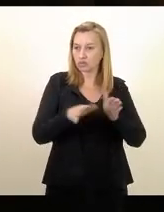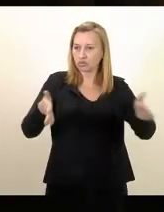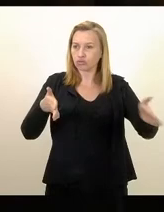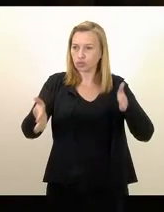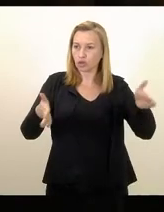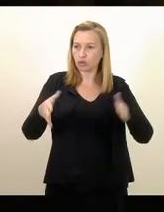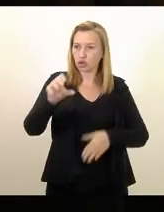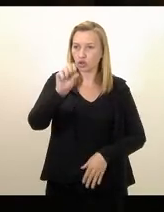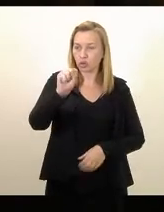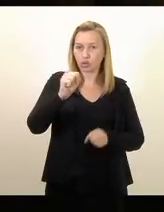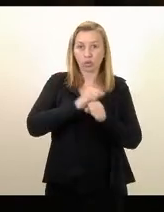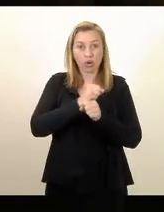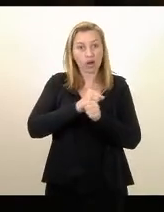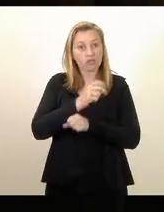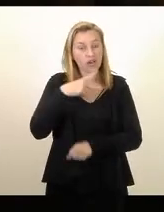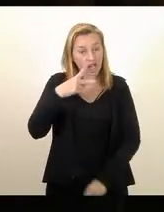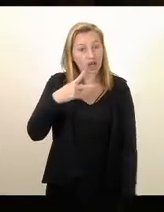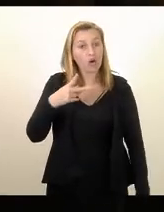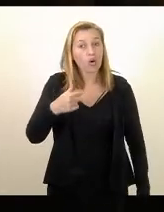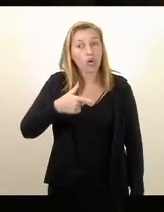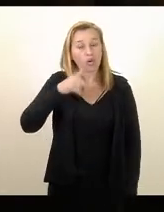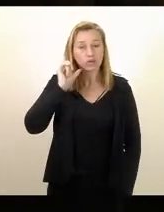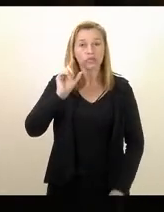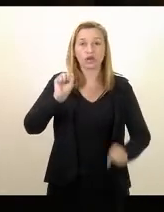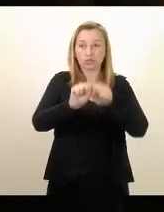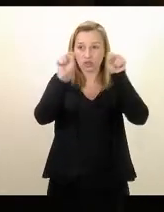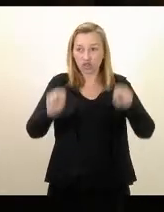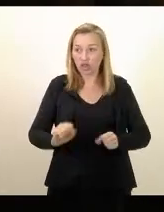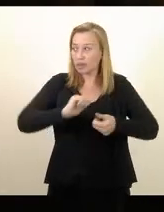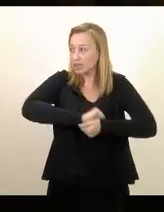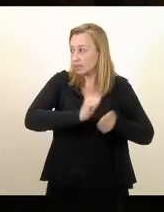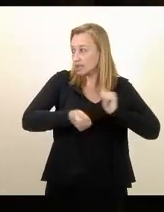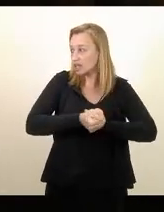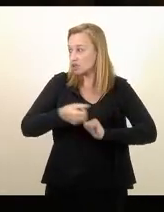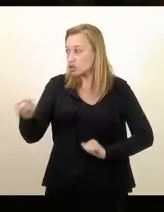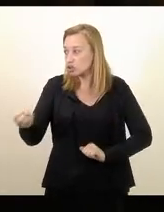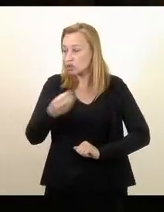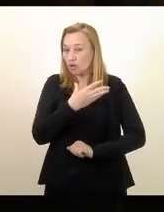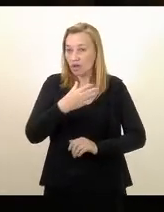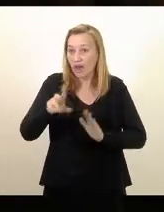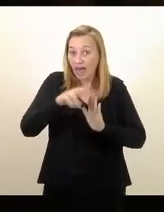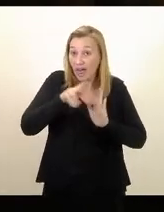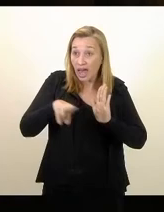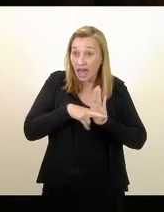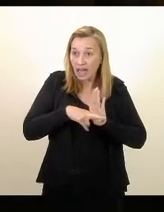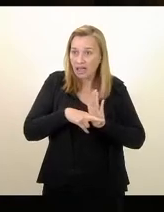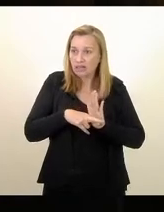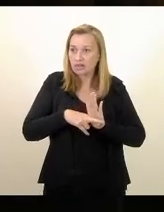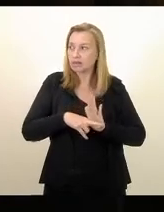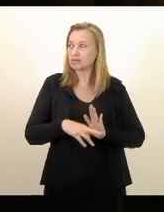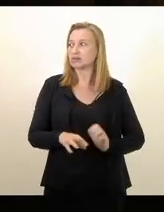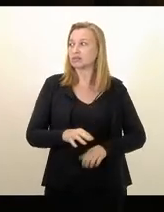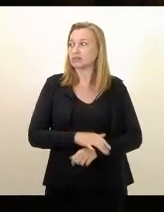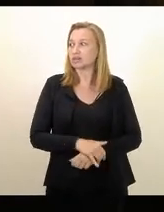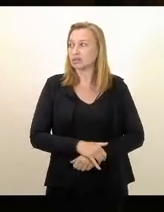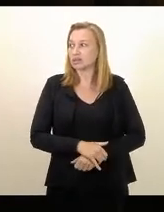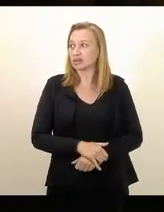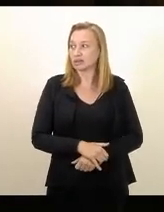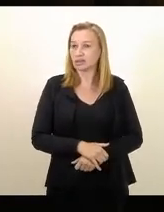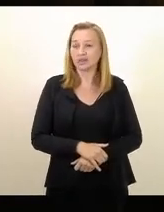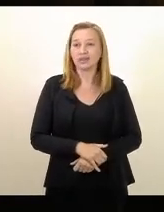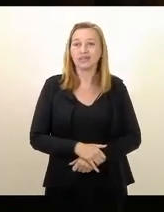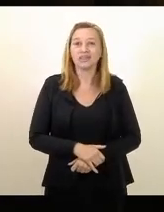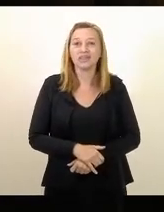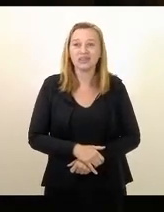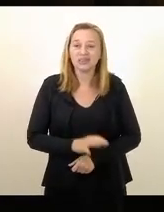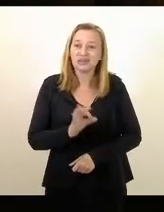como eu disse ontem para que os sistemas se adaptassem a essa nova regra e concretamente concretamente